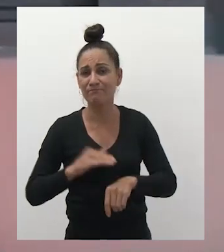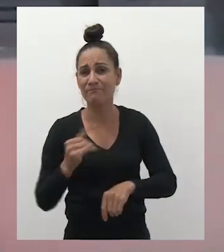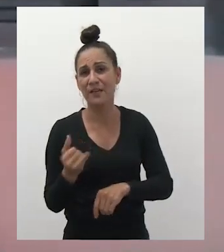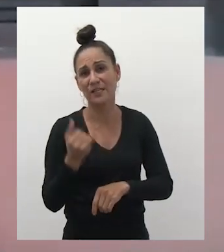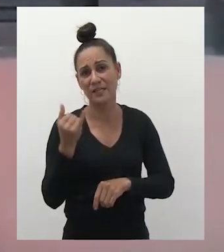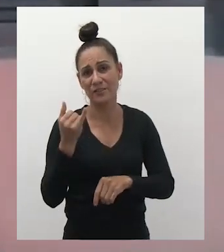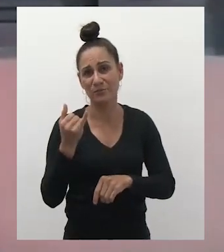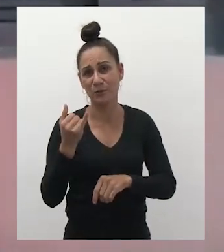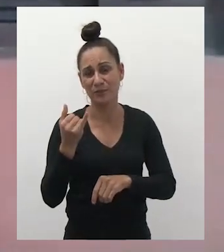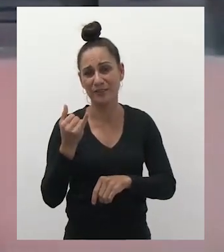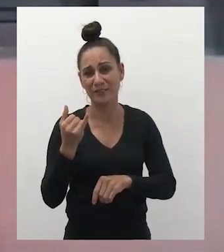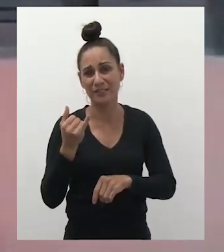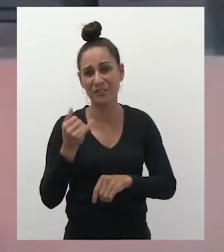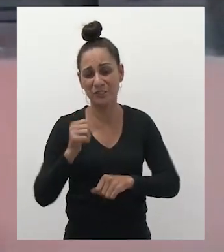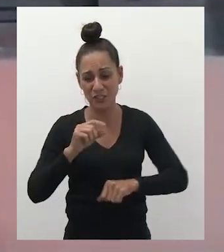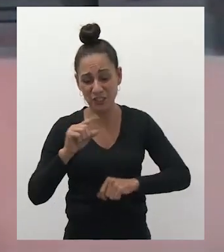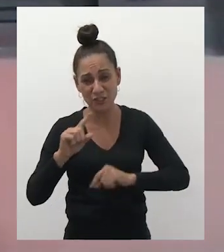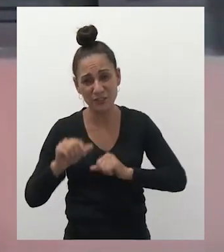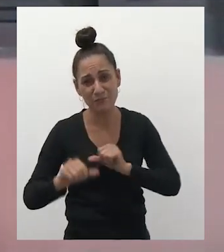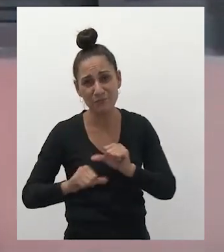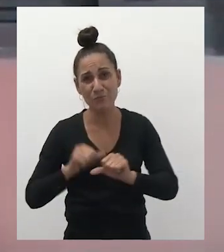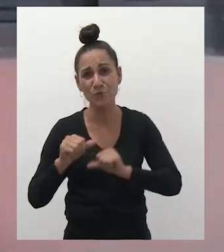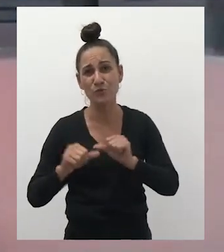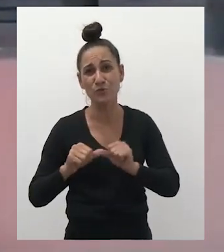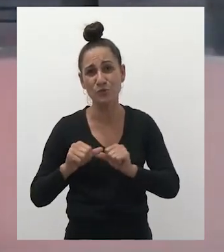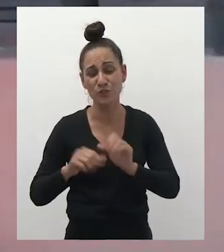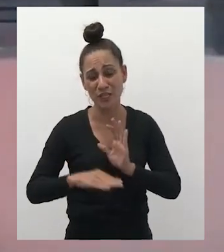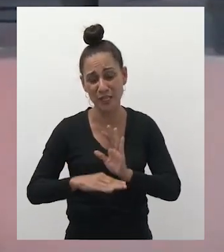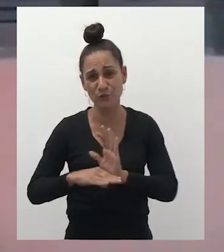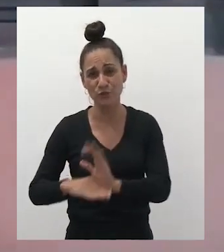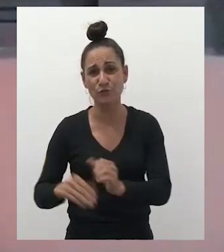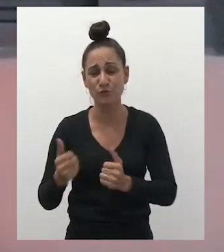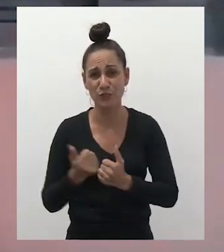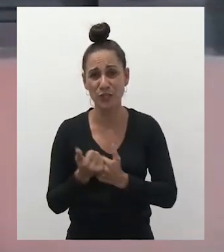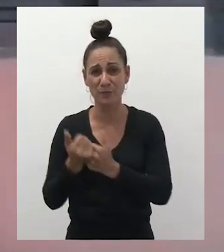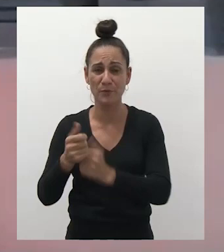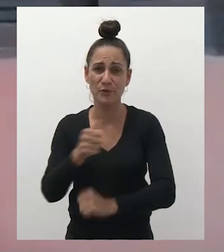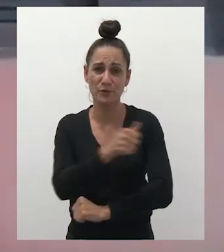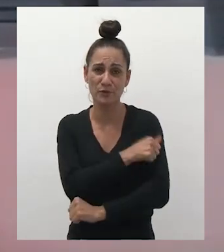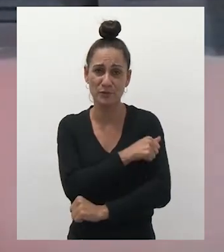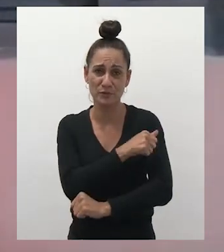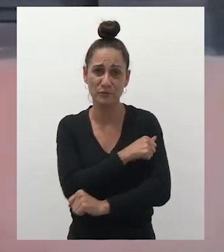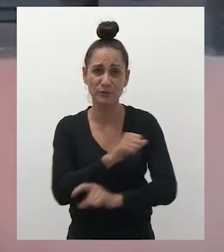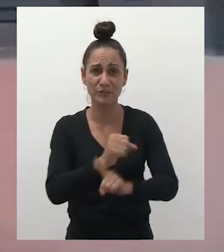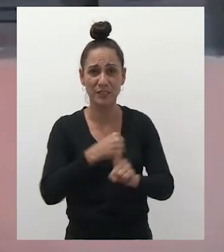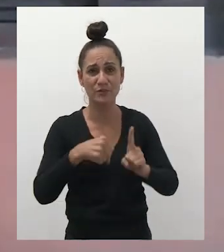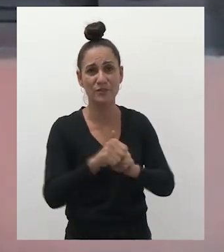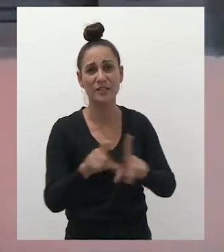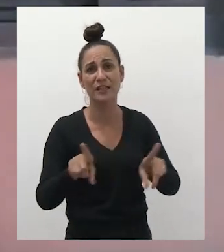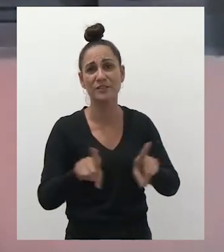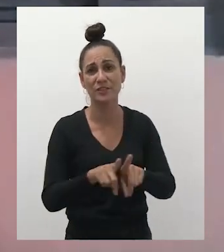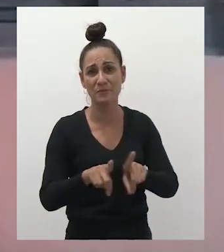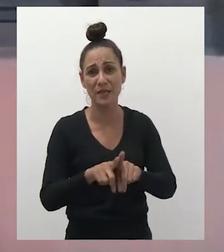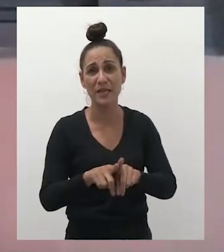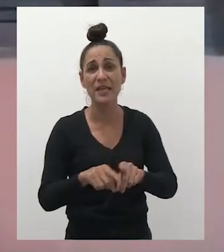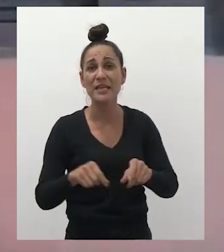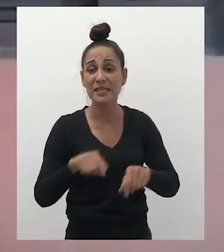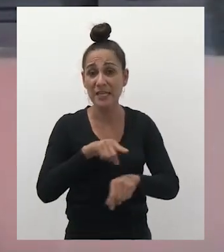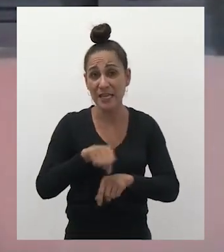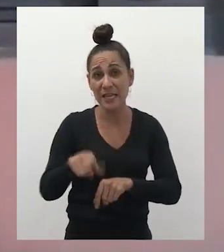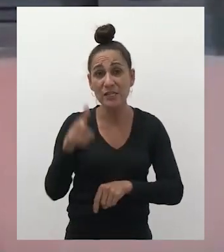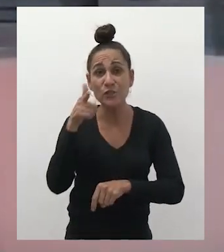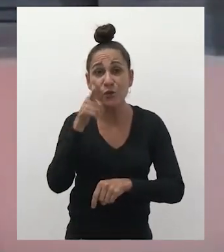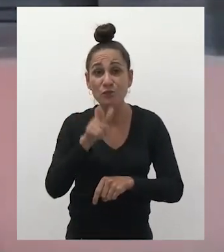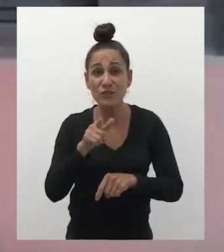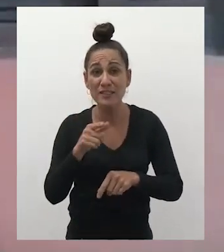a diferença, né, e que ajude os nossos estudantes, a nossa sociedade a questionar, né, a